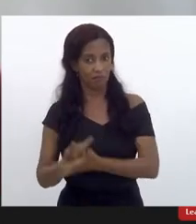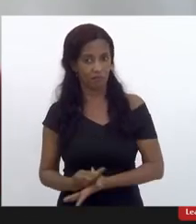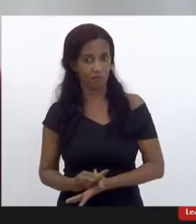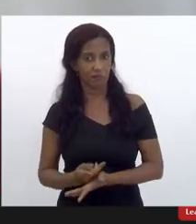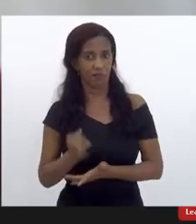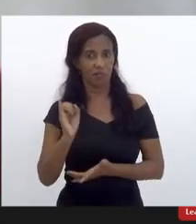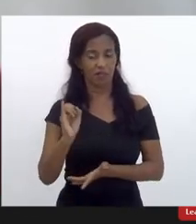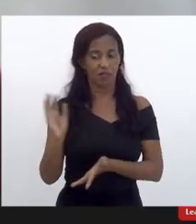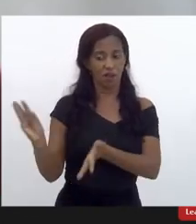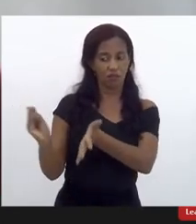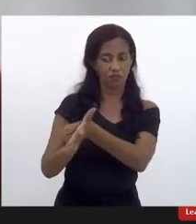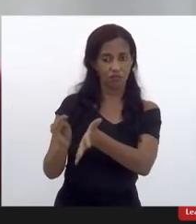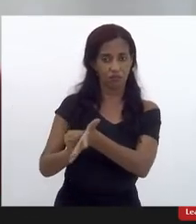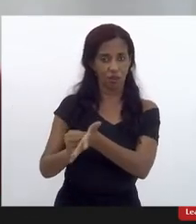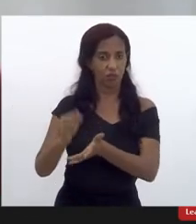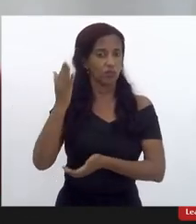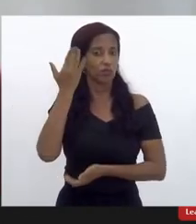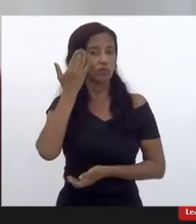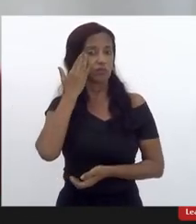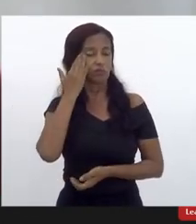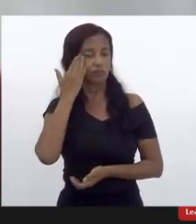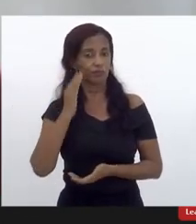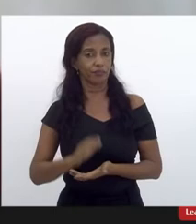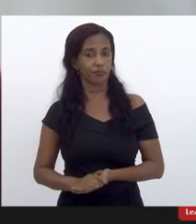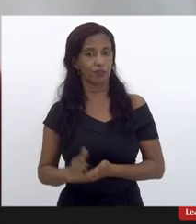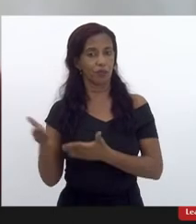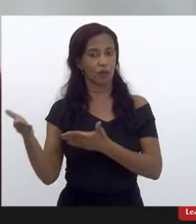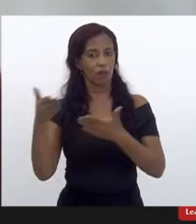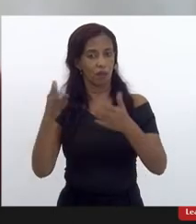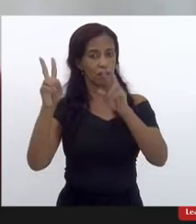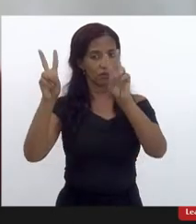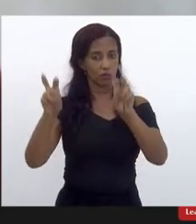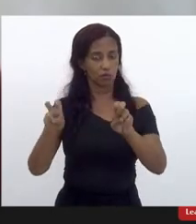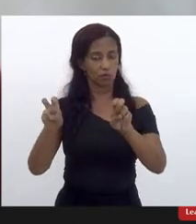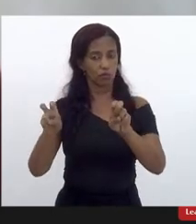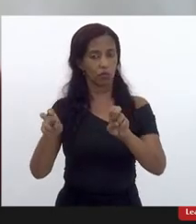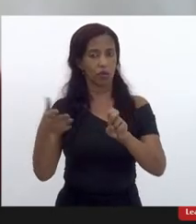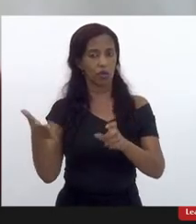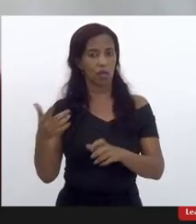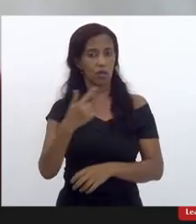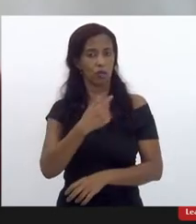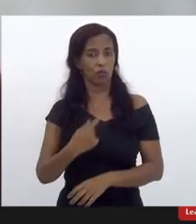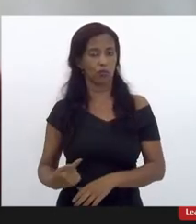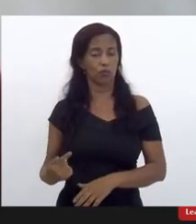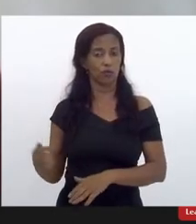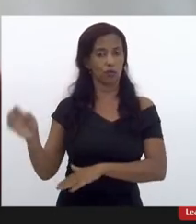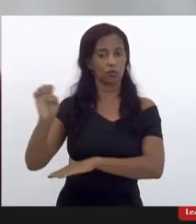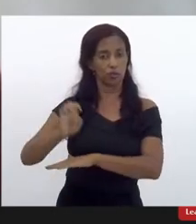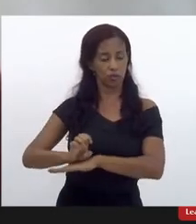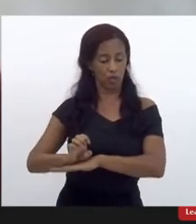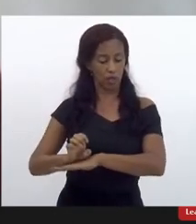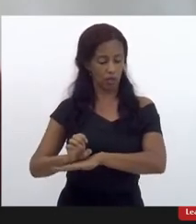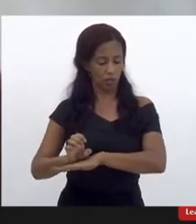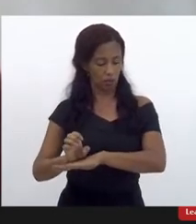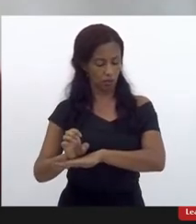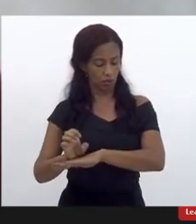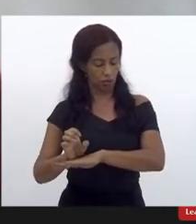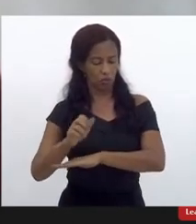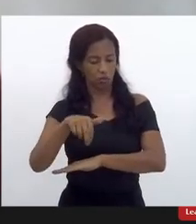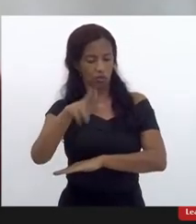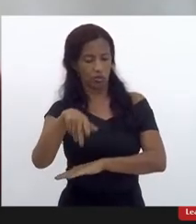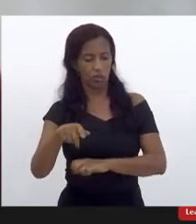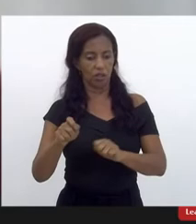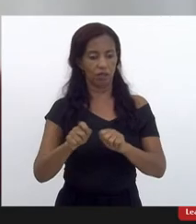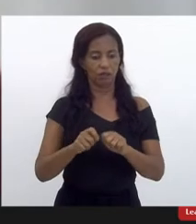uma incompatibilidade de entendimentos sobre essa questão legal entre o governo do Estado, através de quem